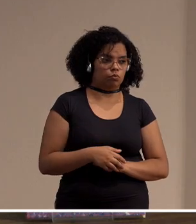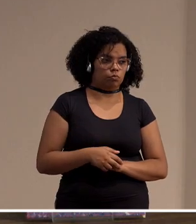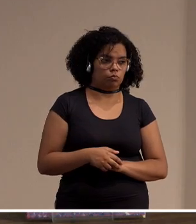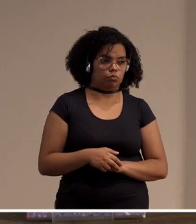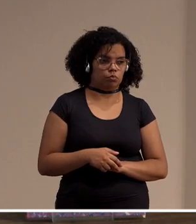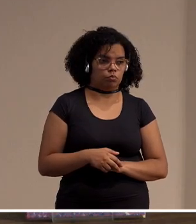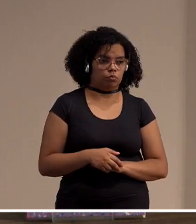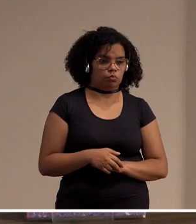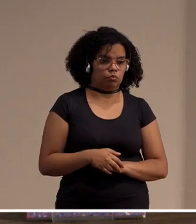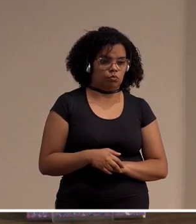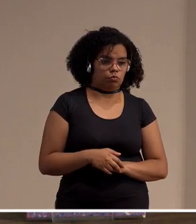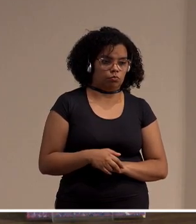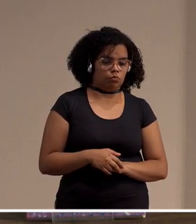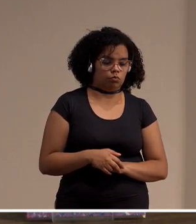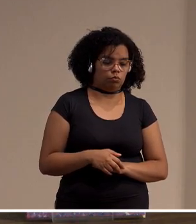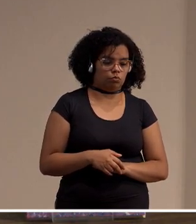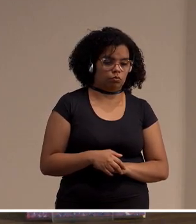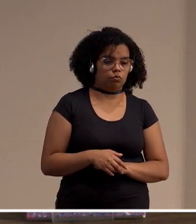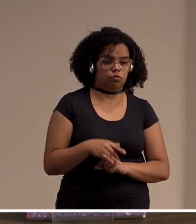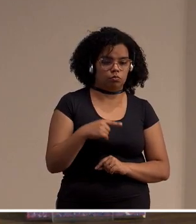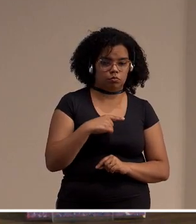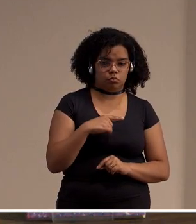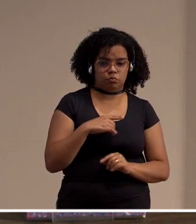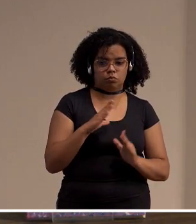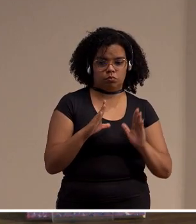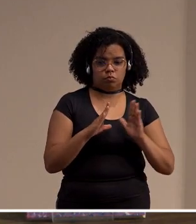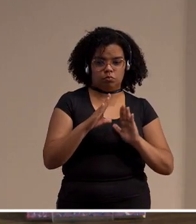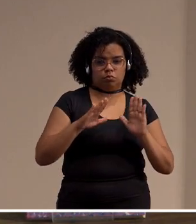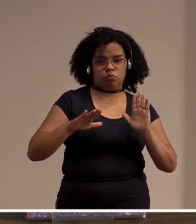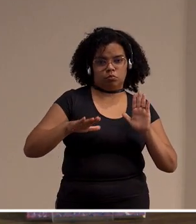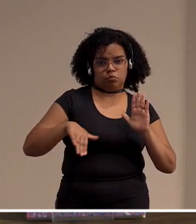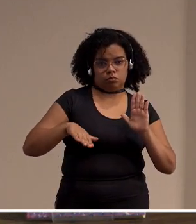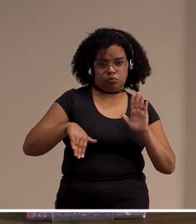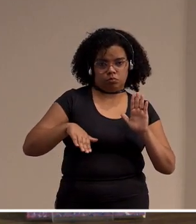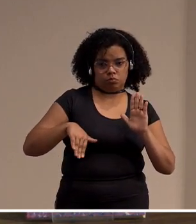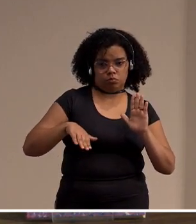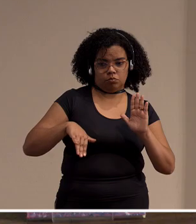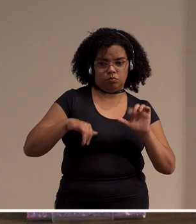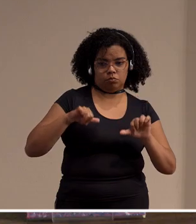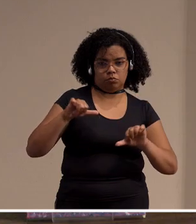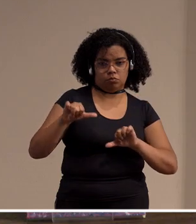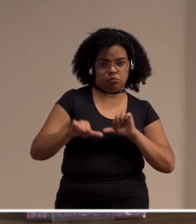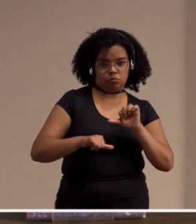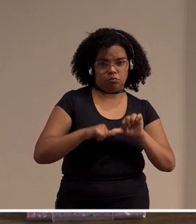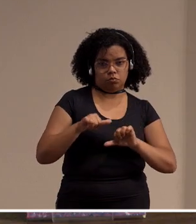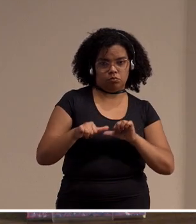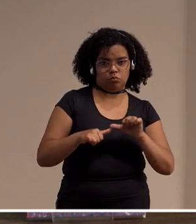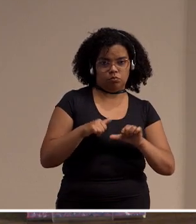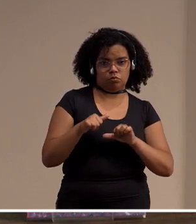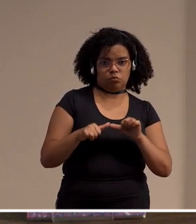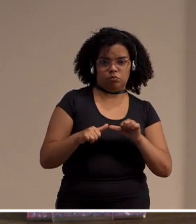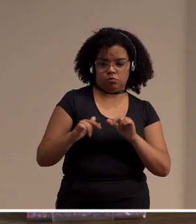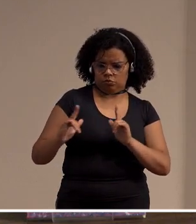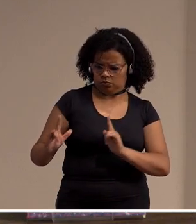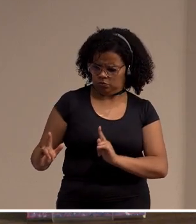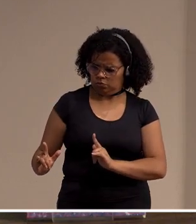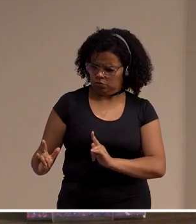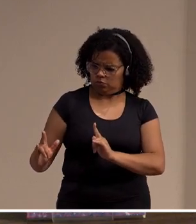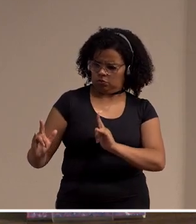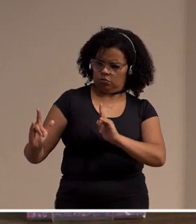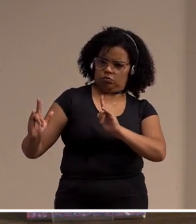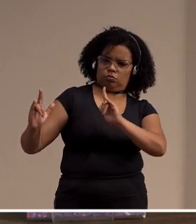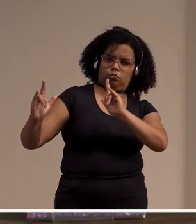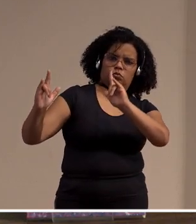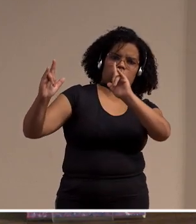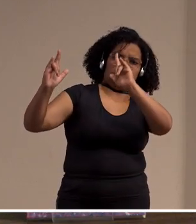tem uma parte das praias, né, elas já foram transtornadas basicamente em grandes resorts. E